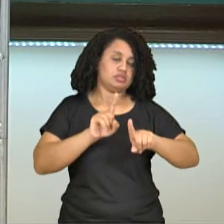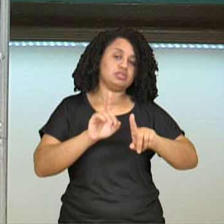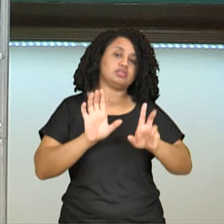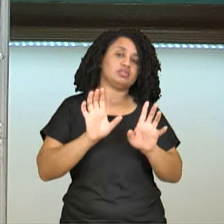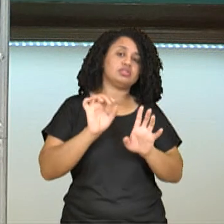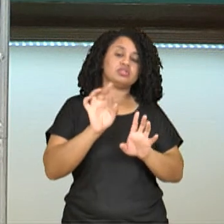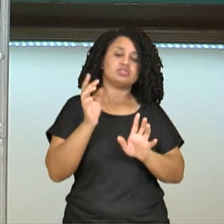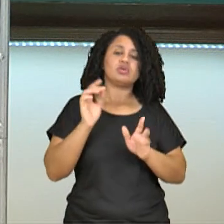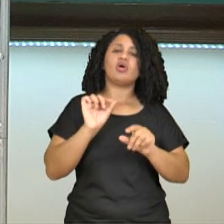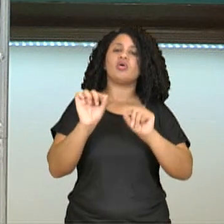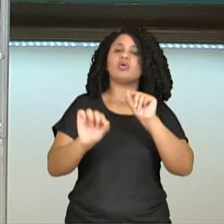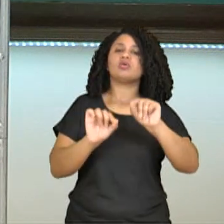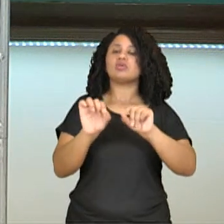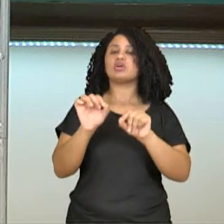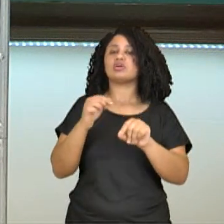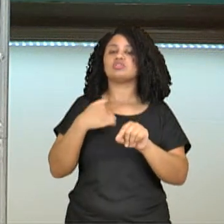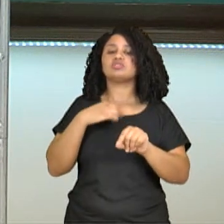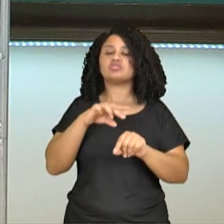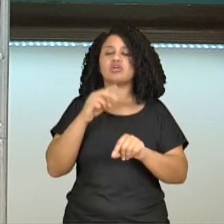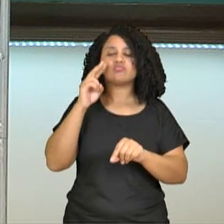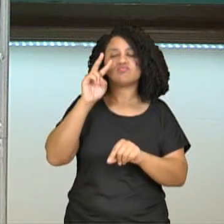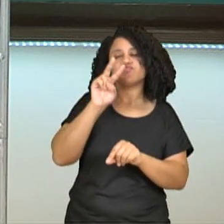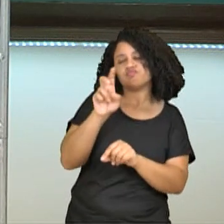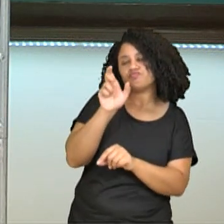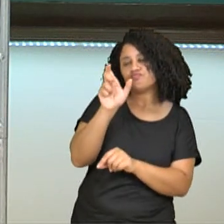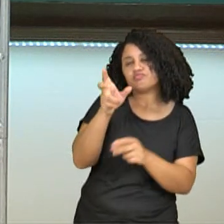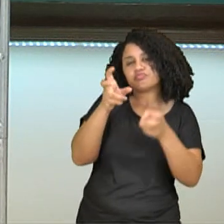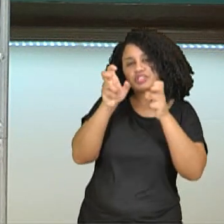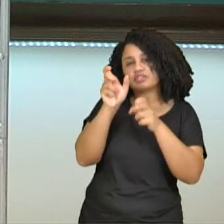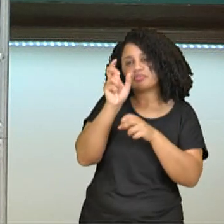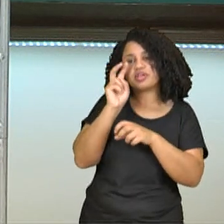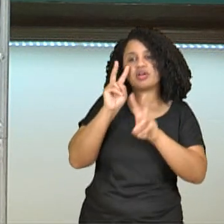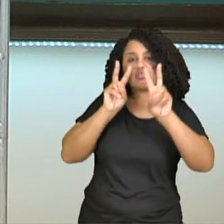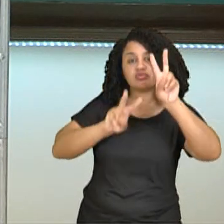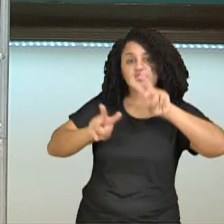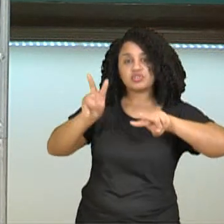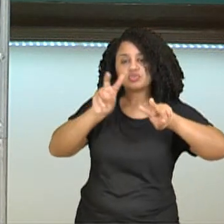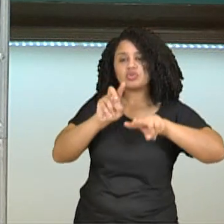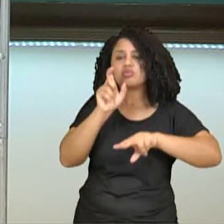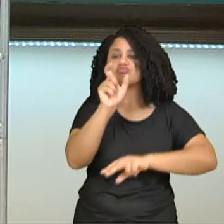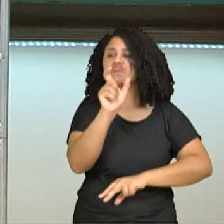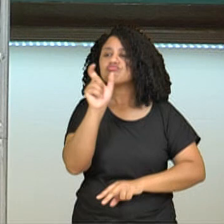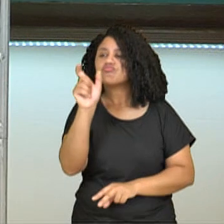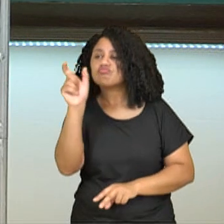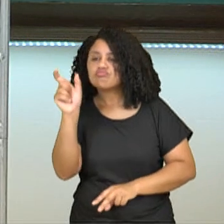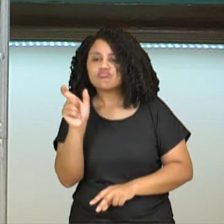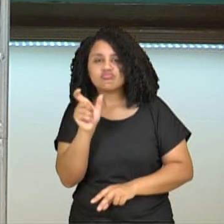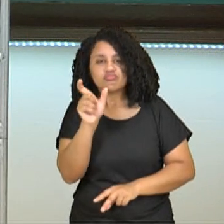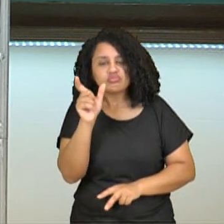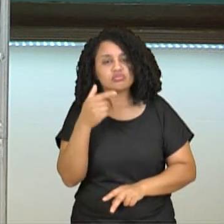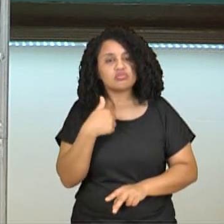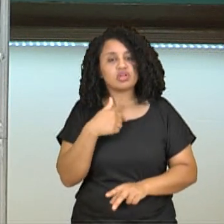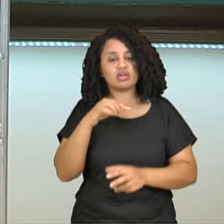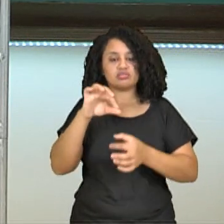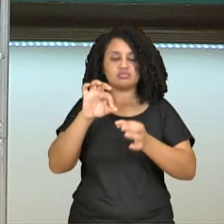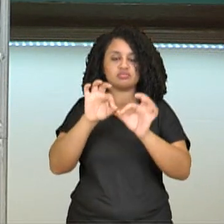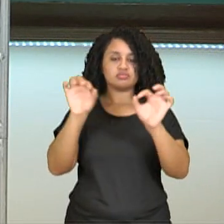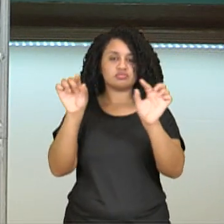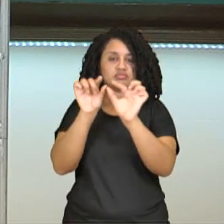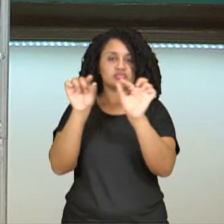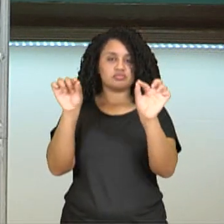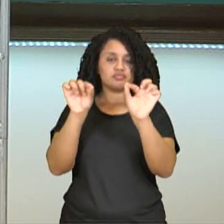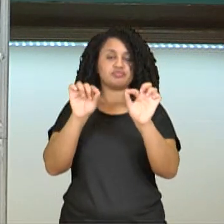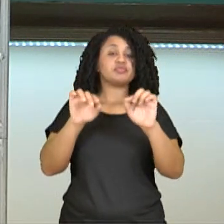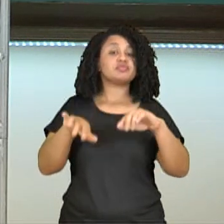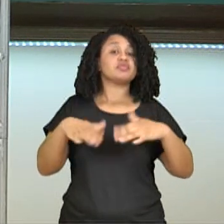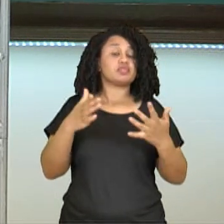precisamos simplesmente fazer uma interpretação visual das informações da escala gráfica. Então, ela